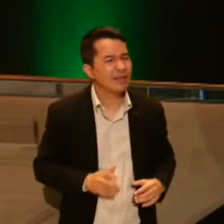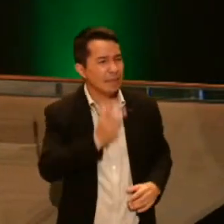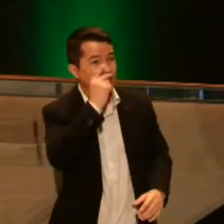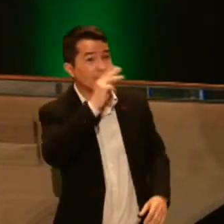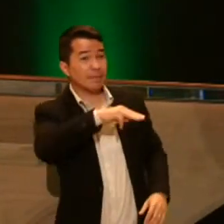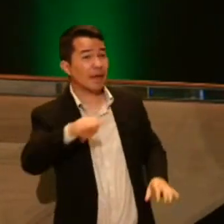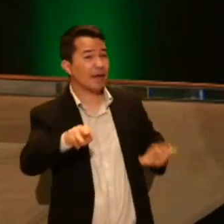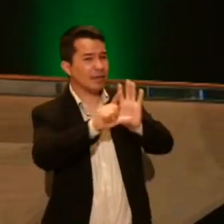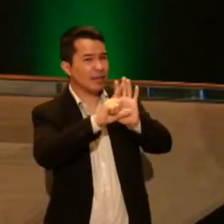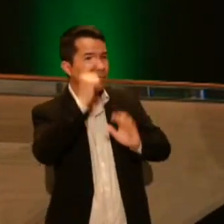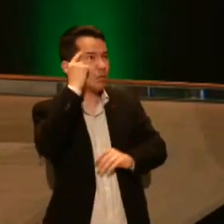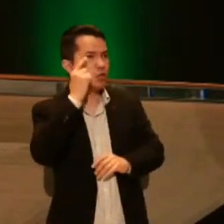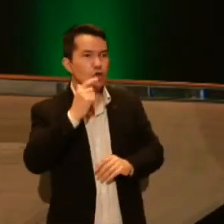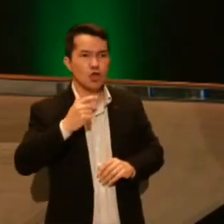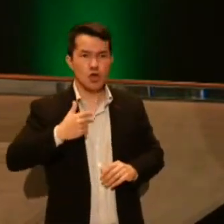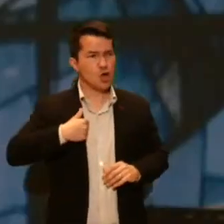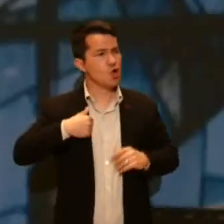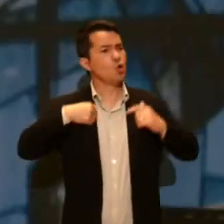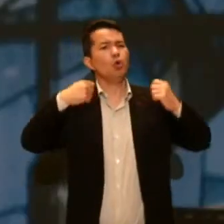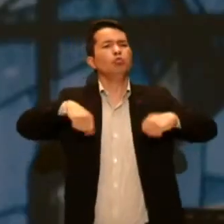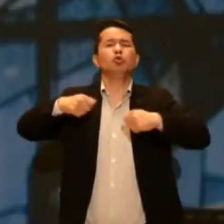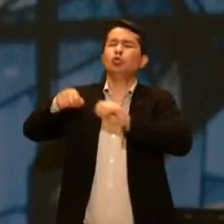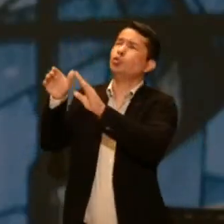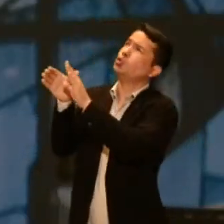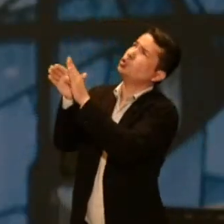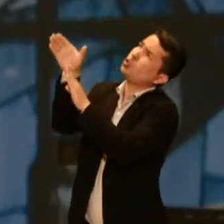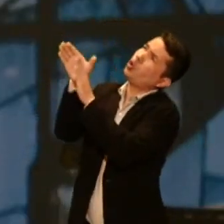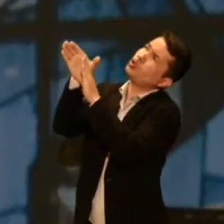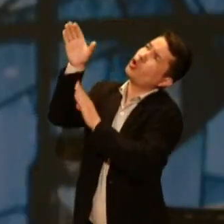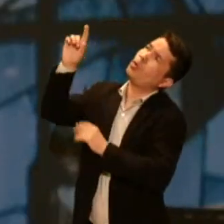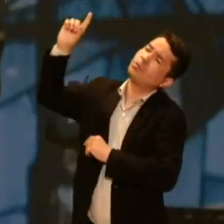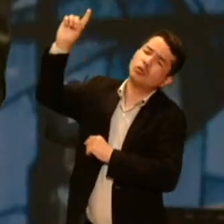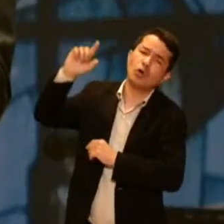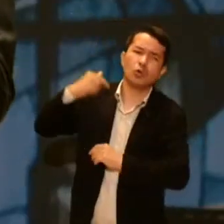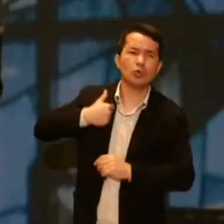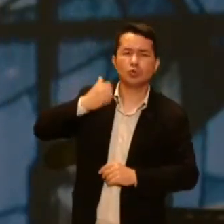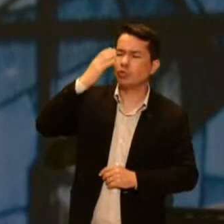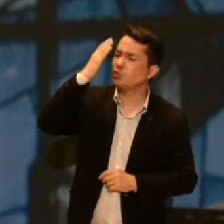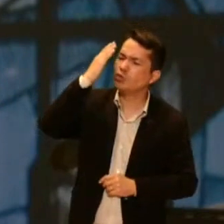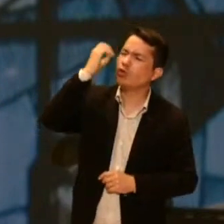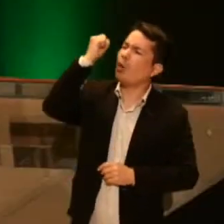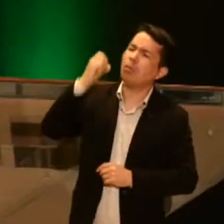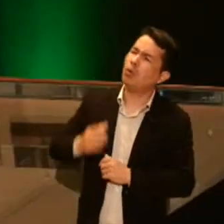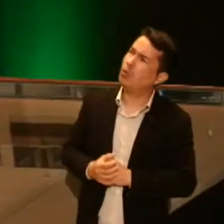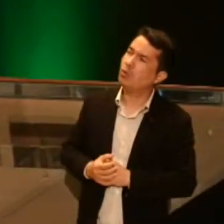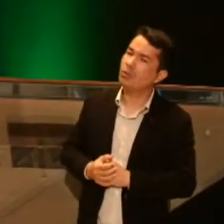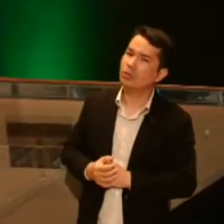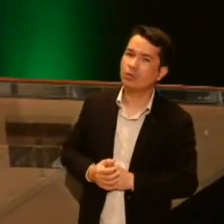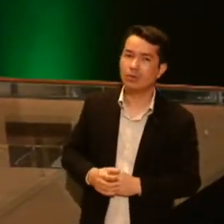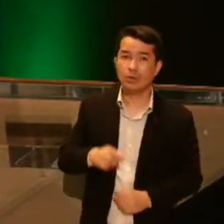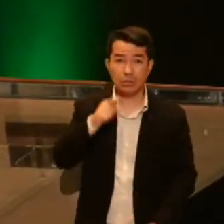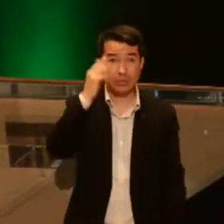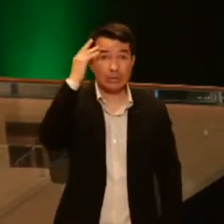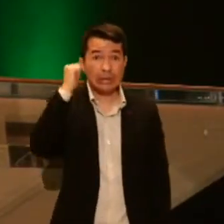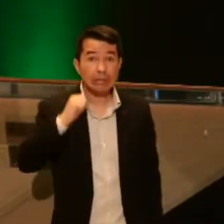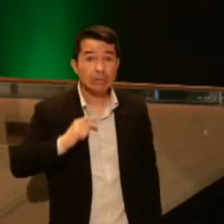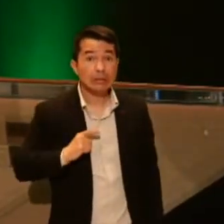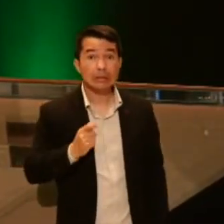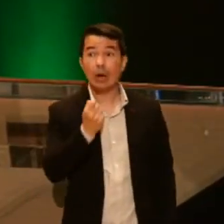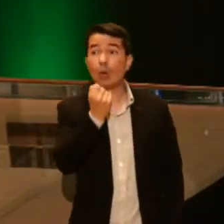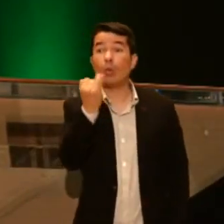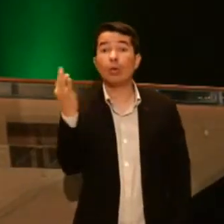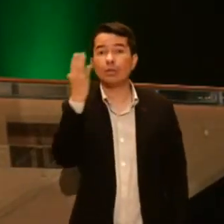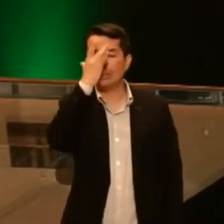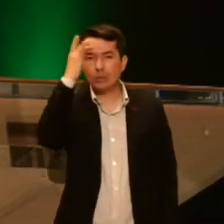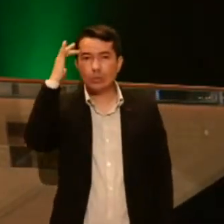fazer. Há muitas pessoas que estão tão perto de Jesus, porque conhecem a palavra de